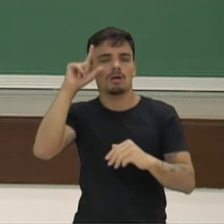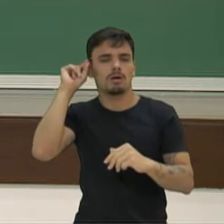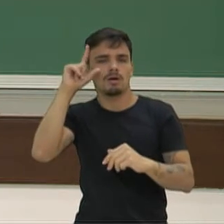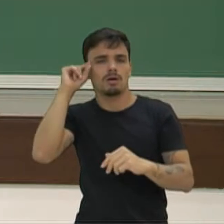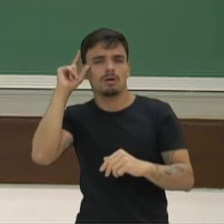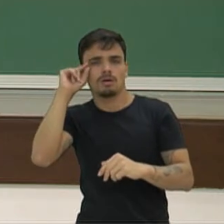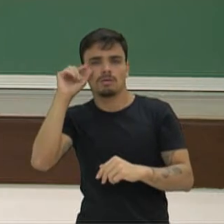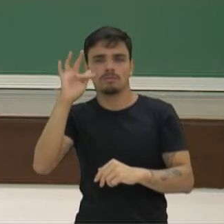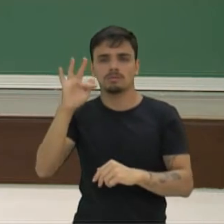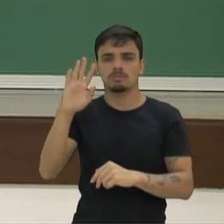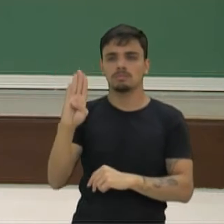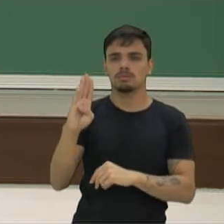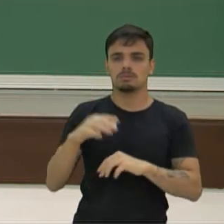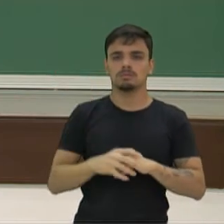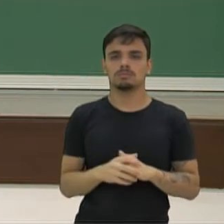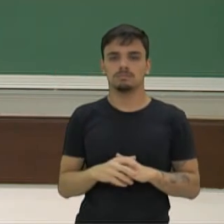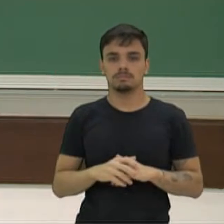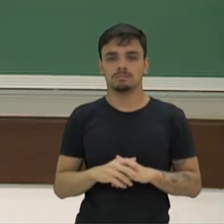Francisco Beltrão,